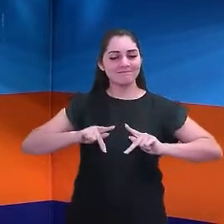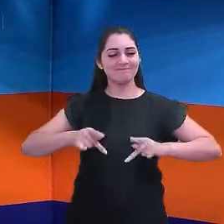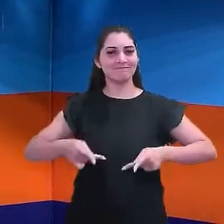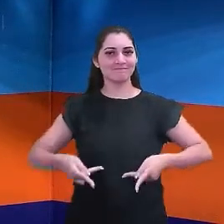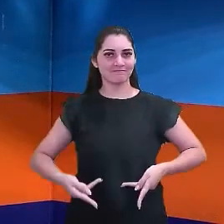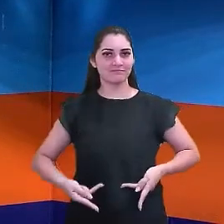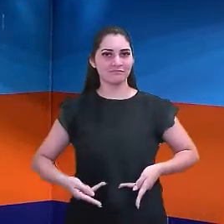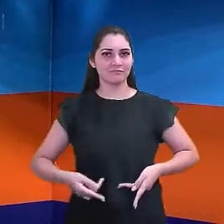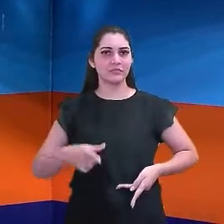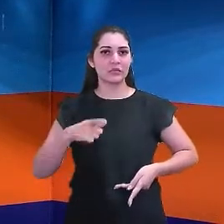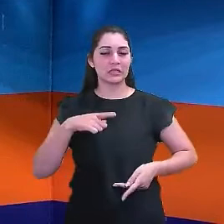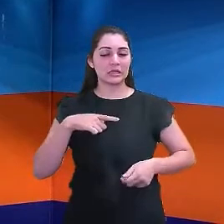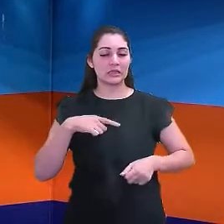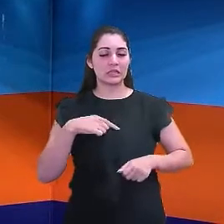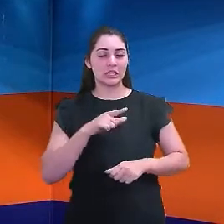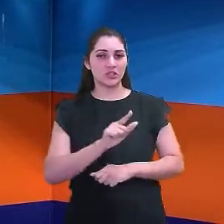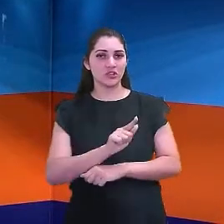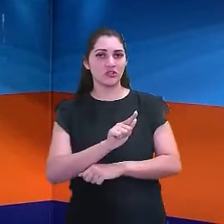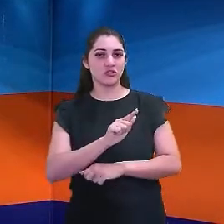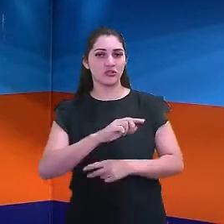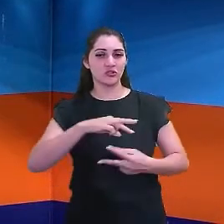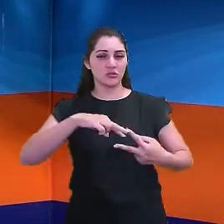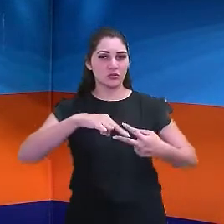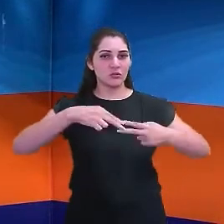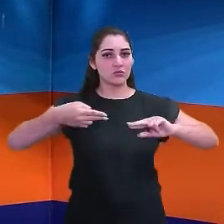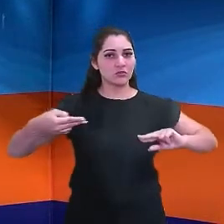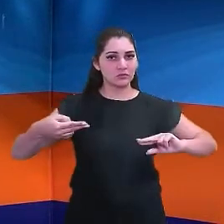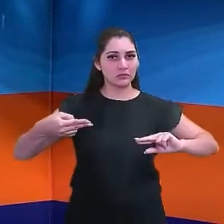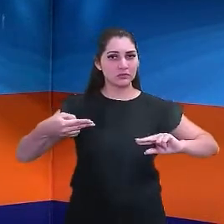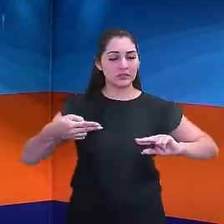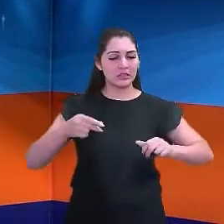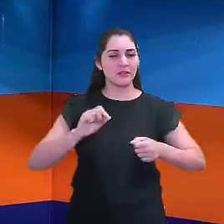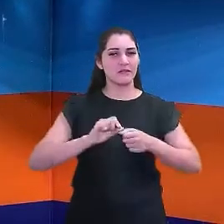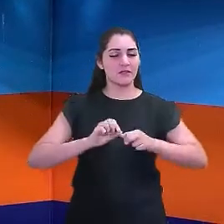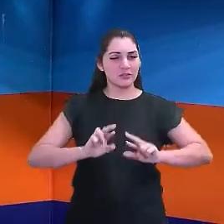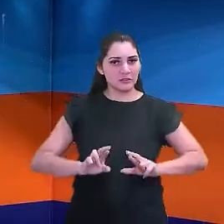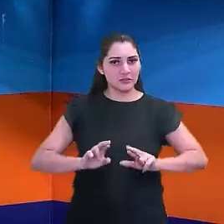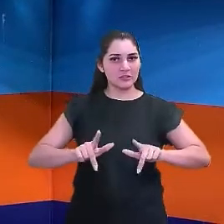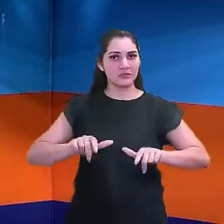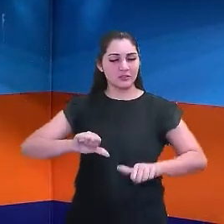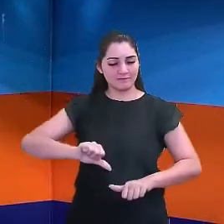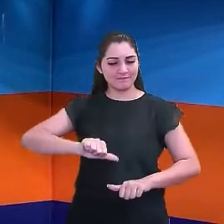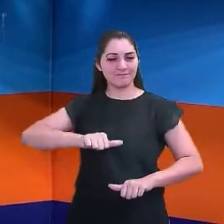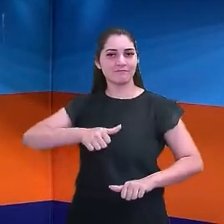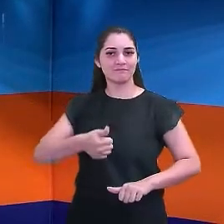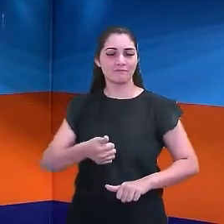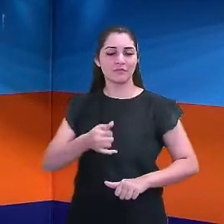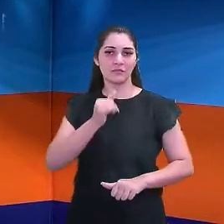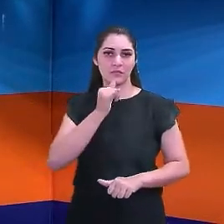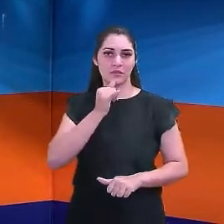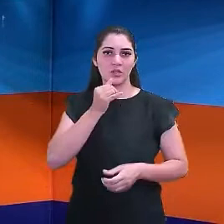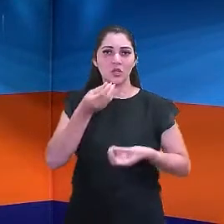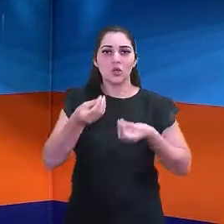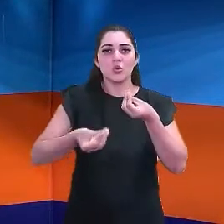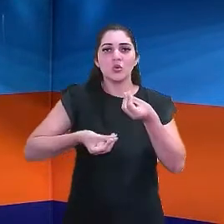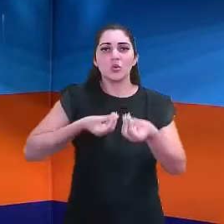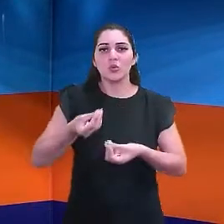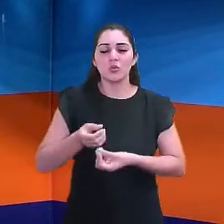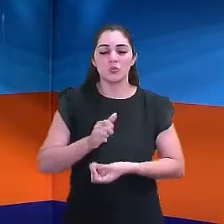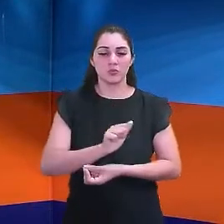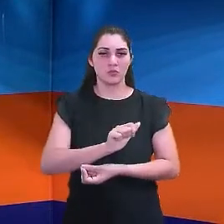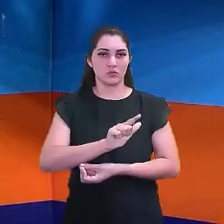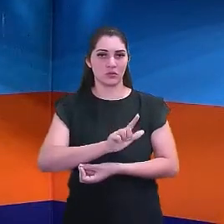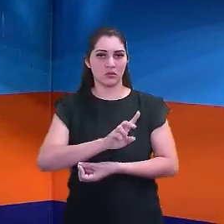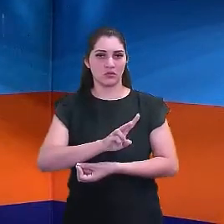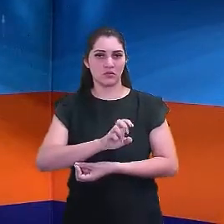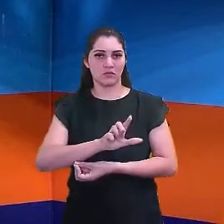tem caráter genético, mas que faz toda a diferença na qualidade, por exemplo, de como os alvéolos